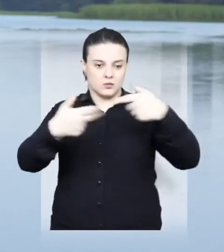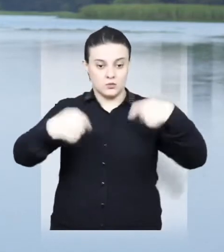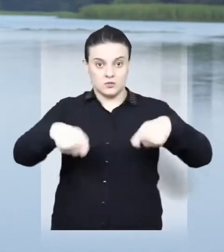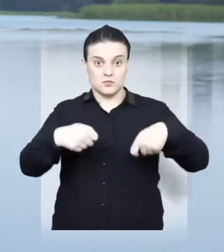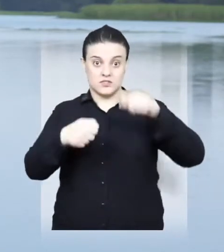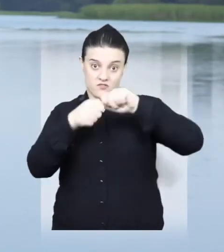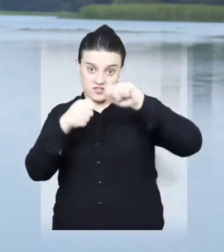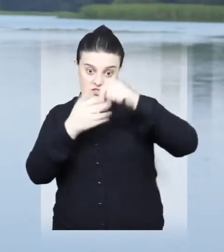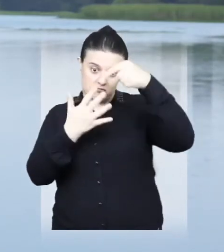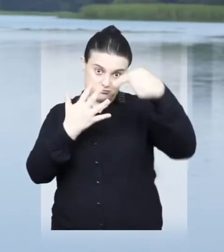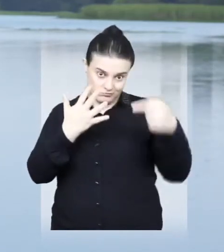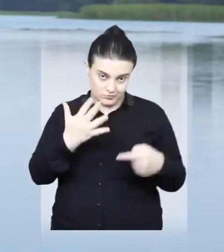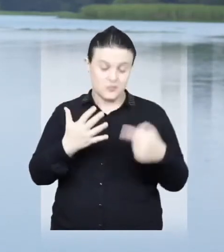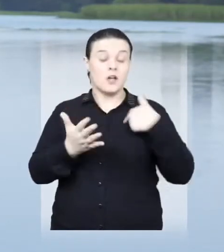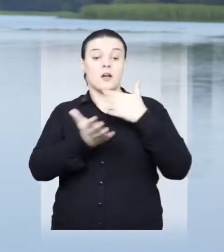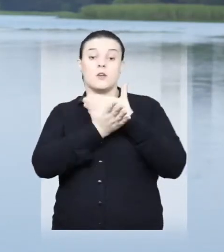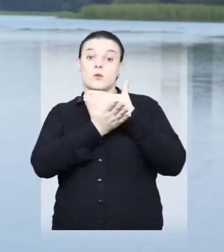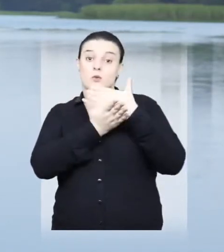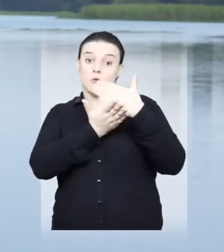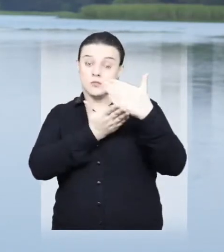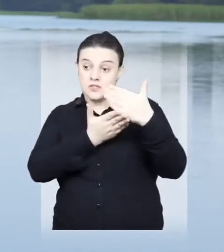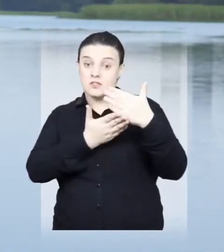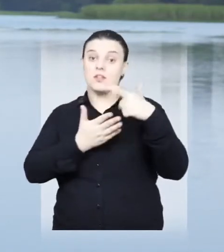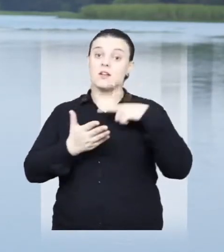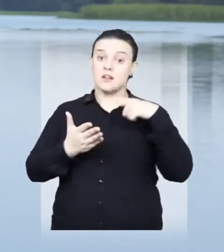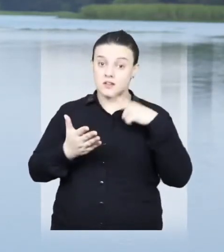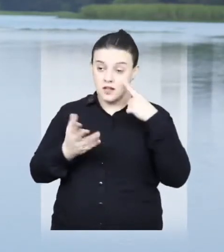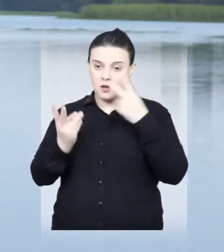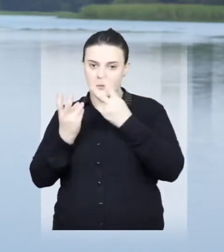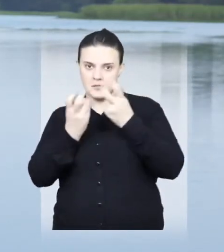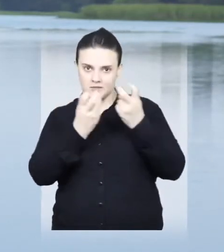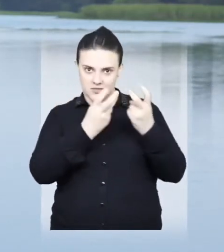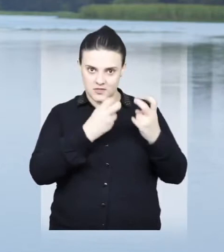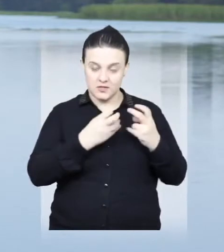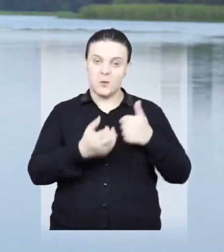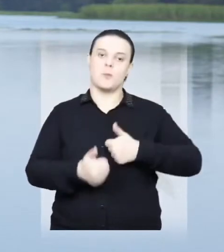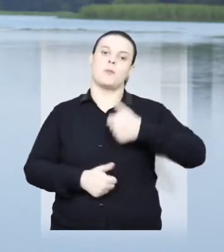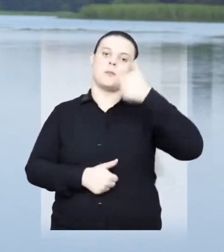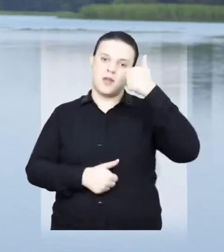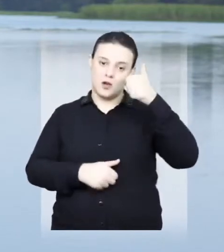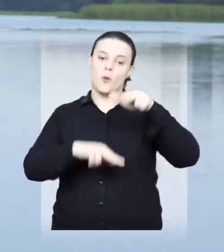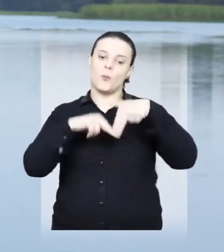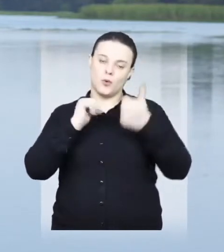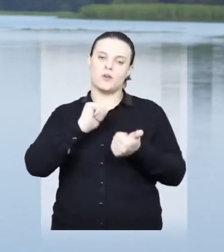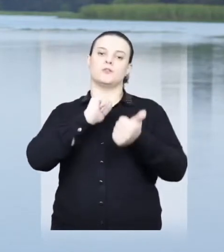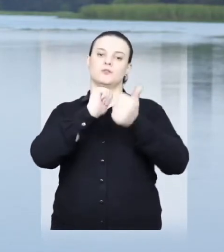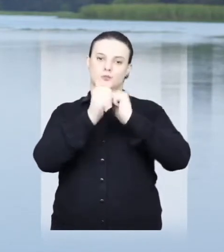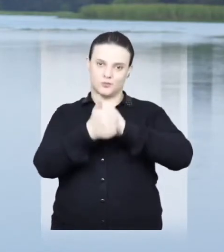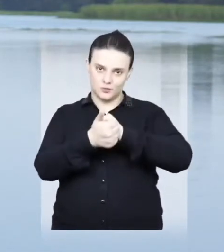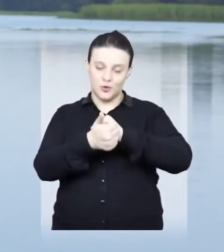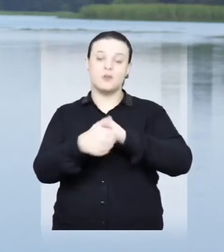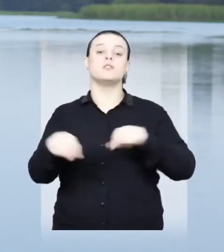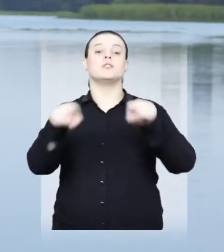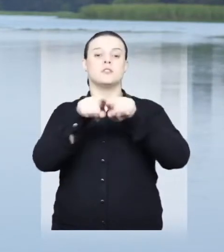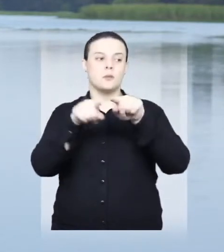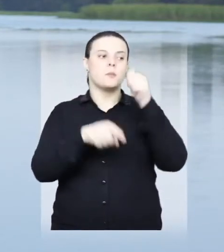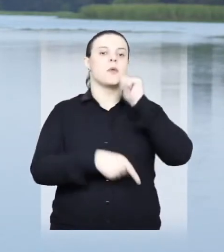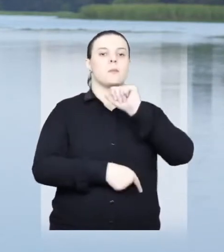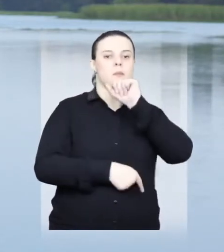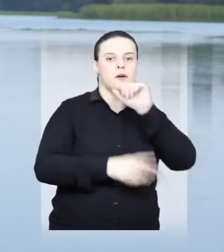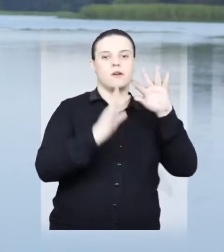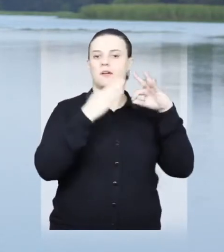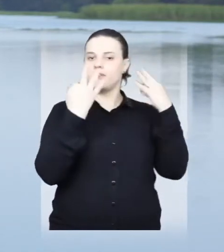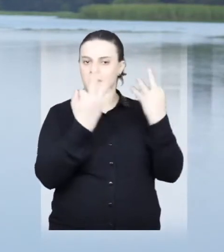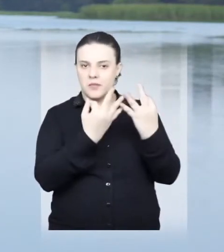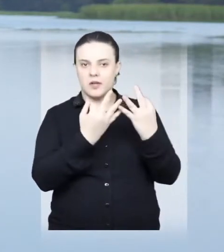Então, eu comecei a ter essa noção melhor com o esporte, assim, com a minha mãe,